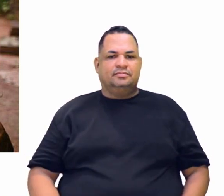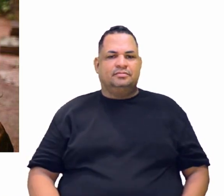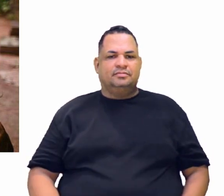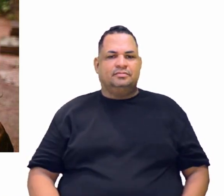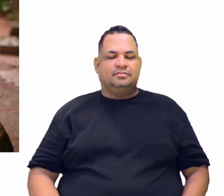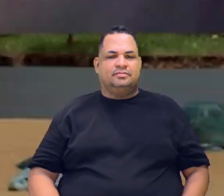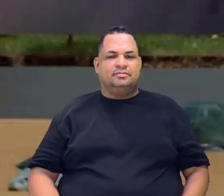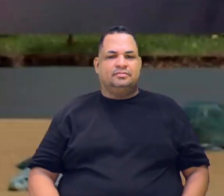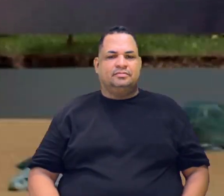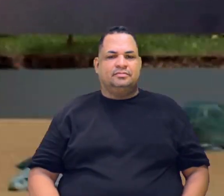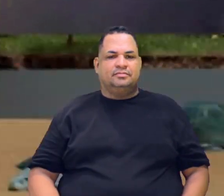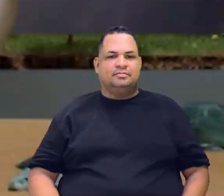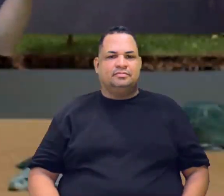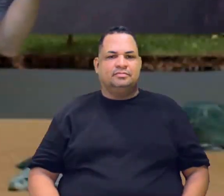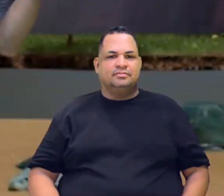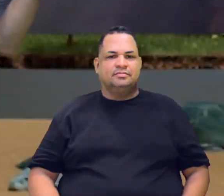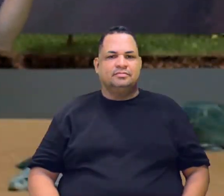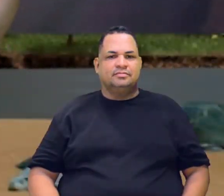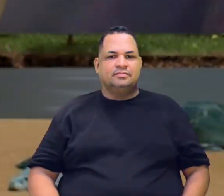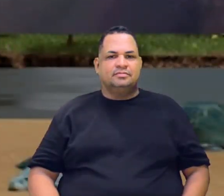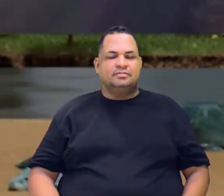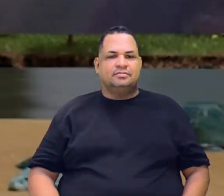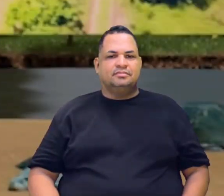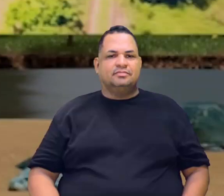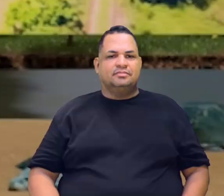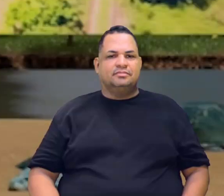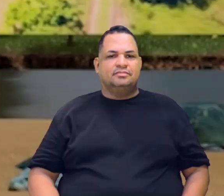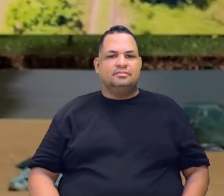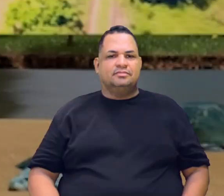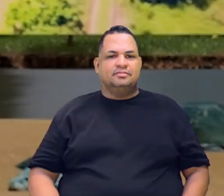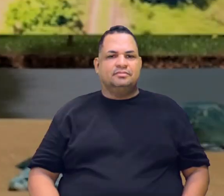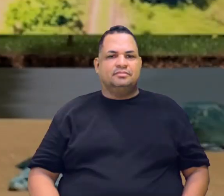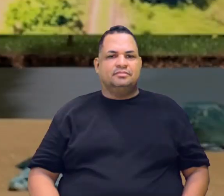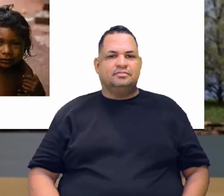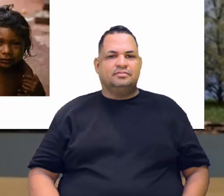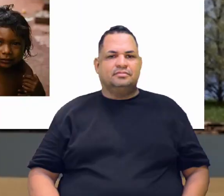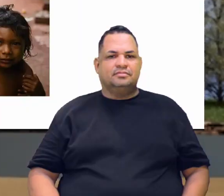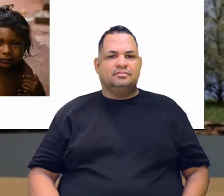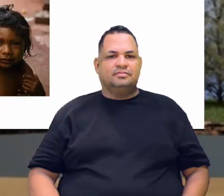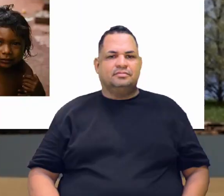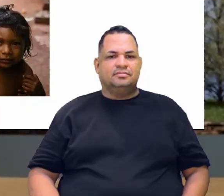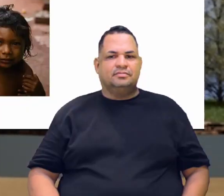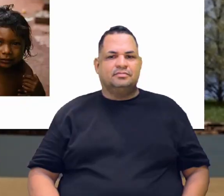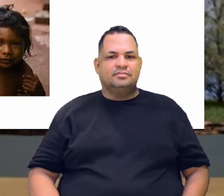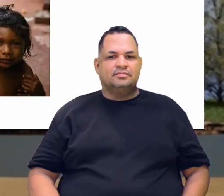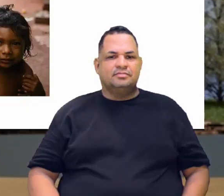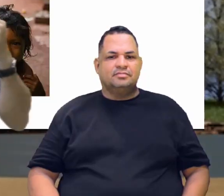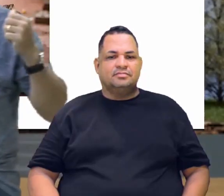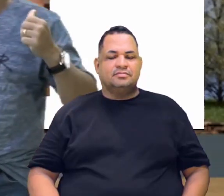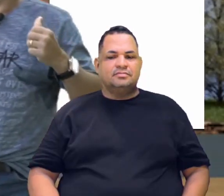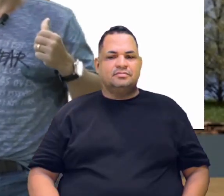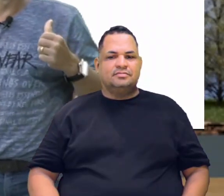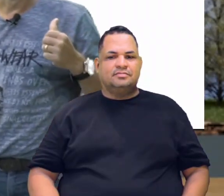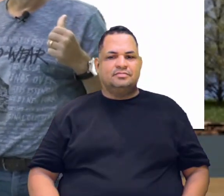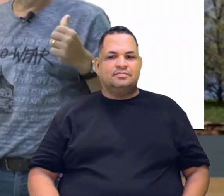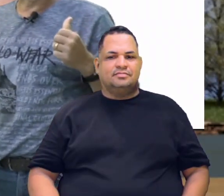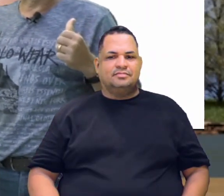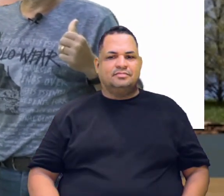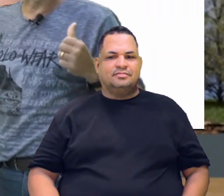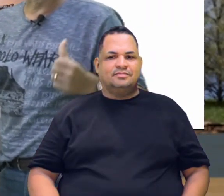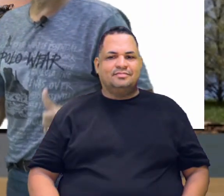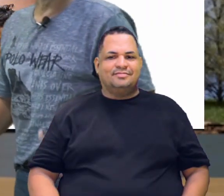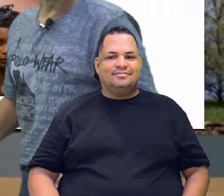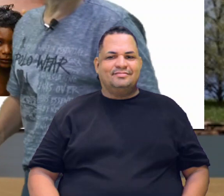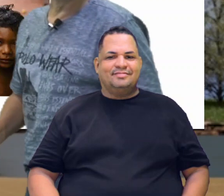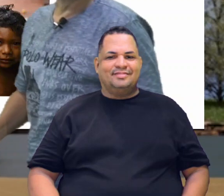aqui. Me deixa nessa imagem aí, produtor. Pode deixar nessa imagem que eu vou explicar? De repente, isso, ótimo. Vou ficar